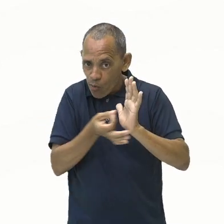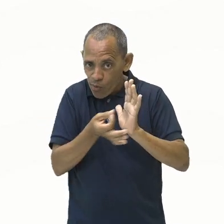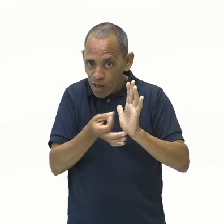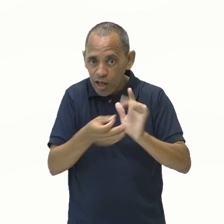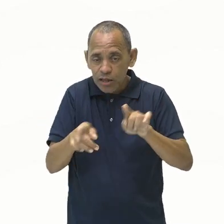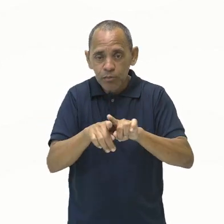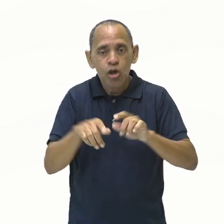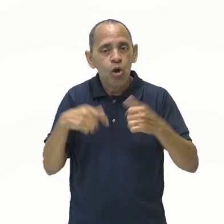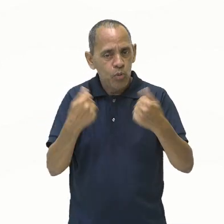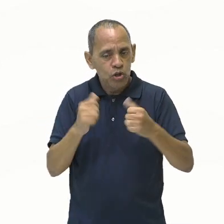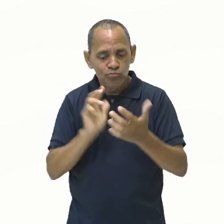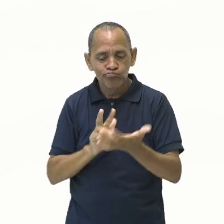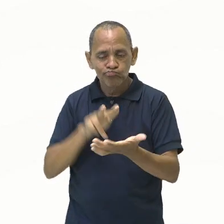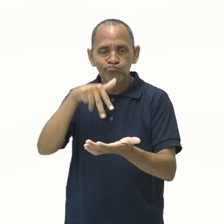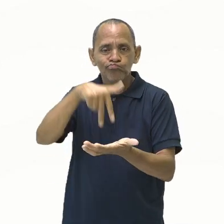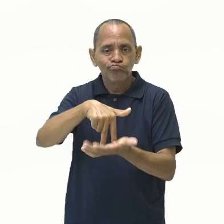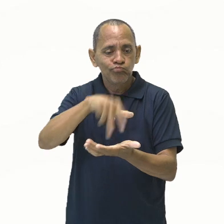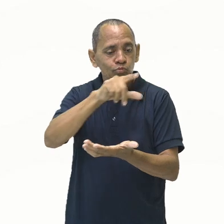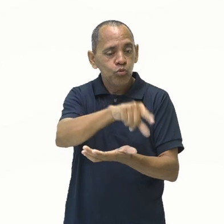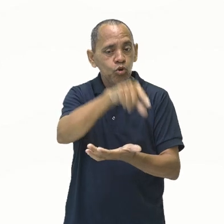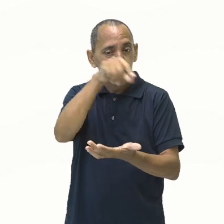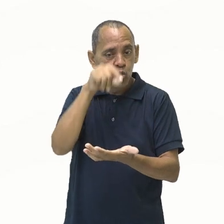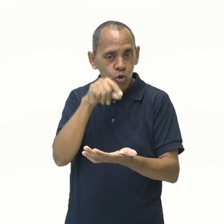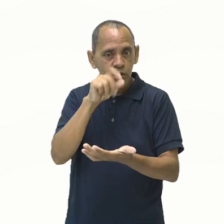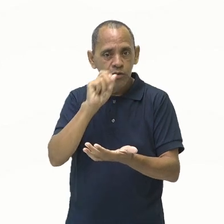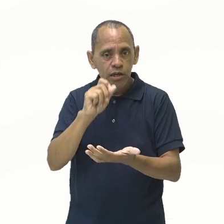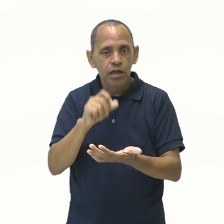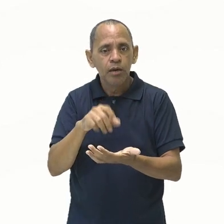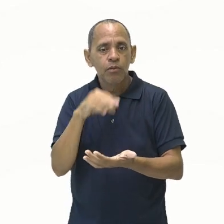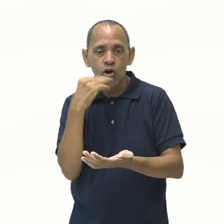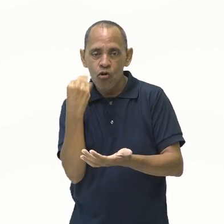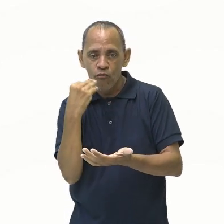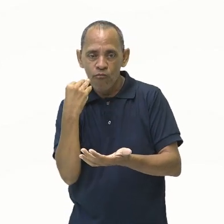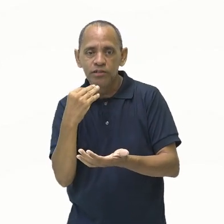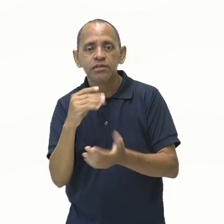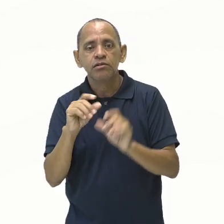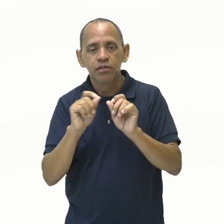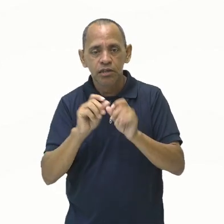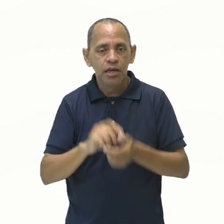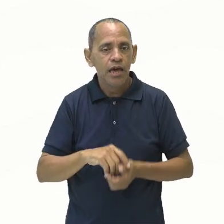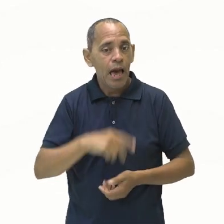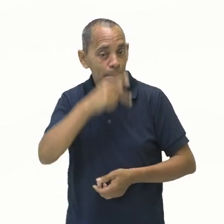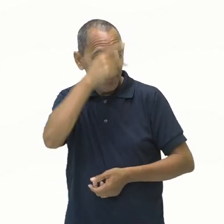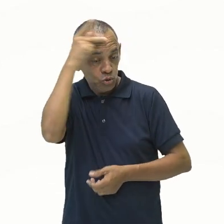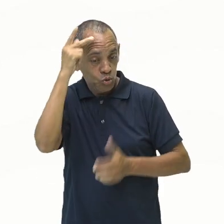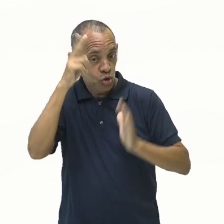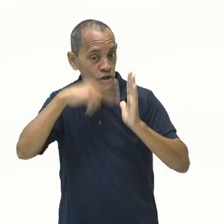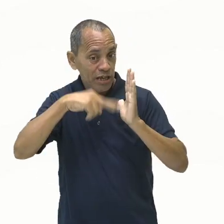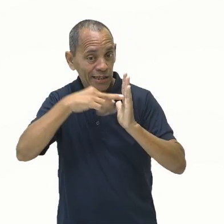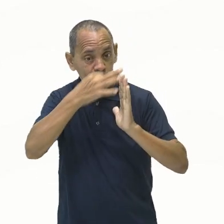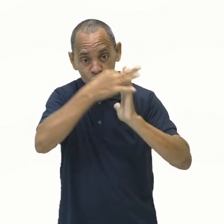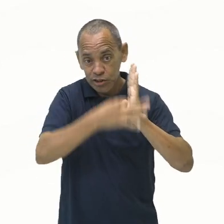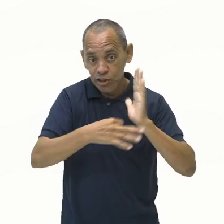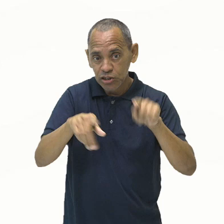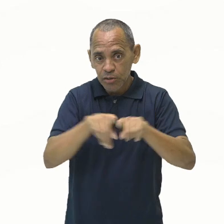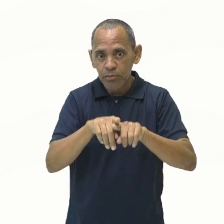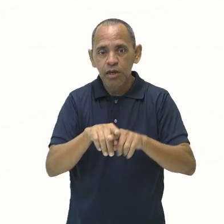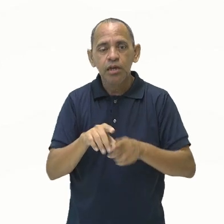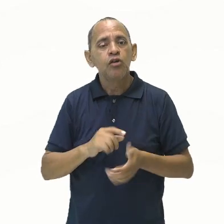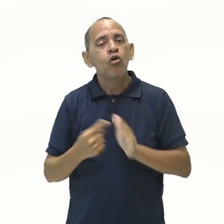preciso posicionar-me para convencer o leitor. Então, eu vou trazer a minha opinião, né? Eu vou trazer as minhas